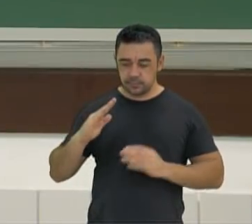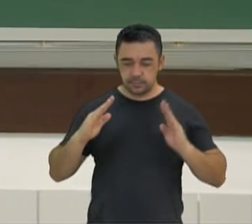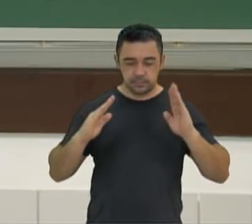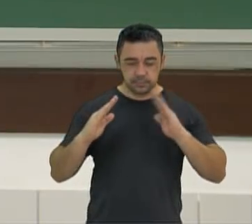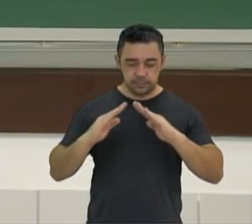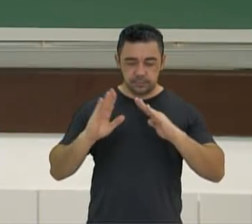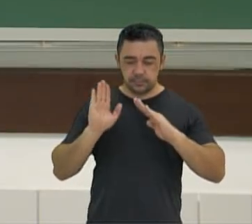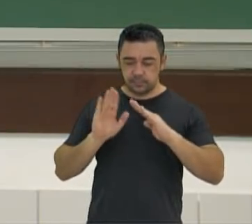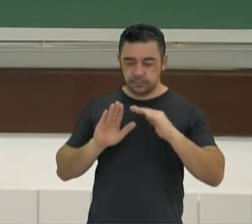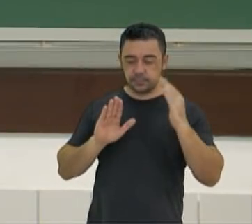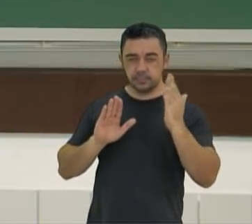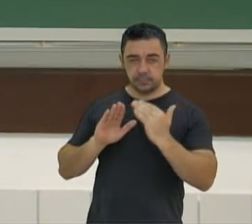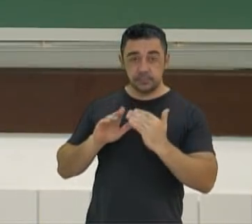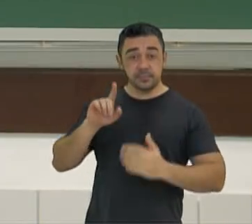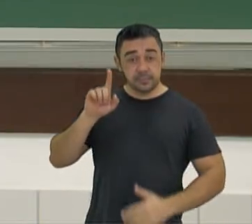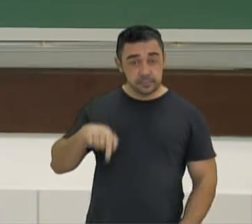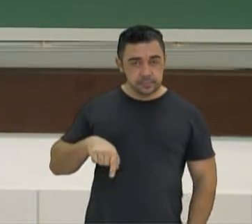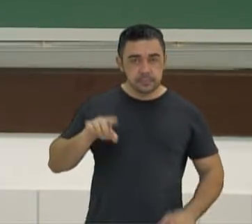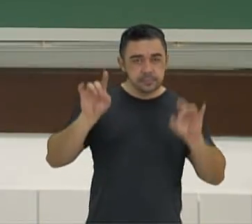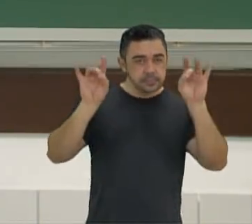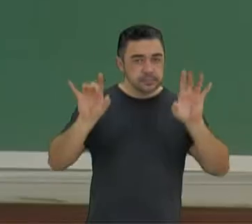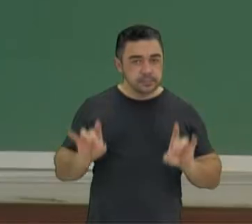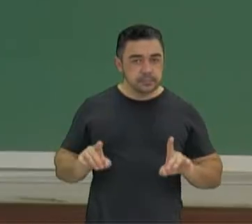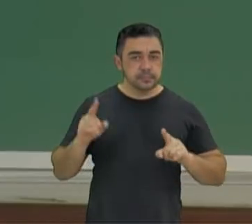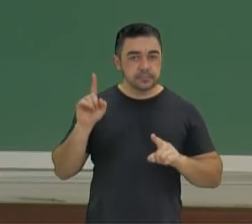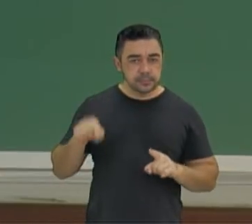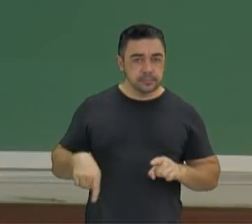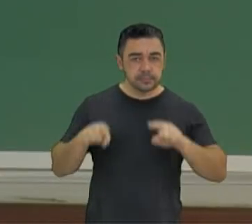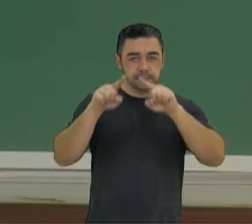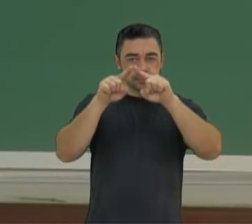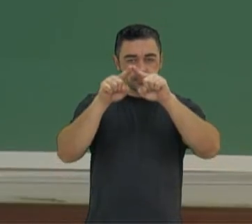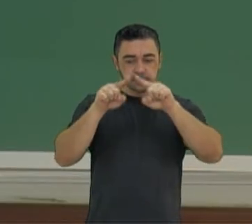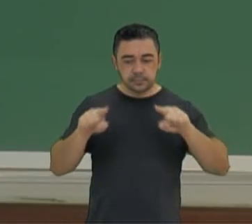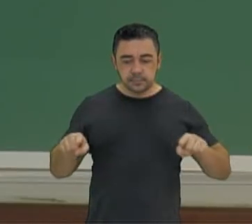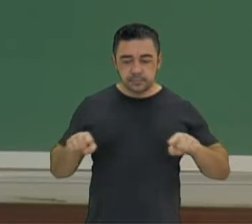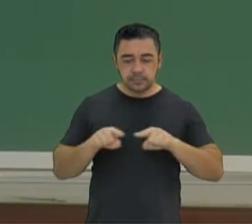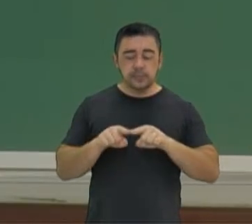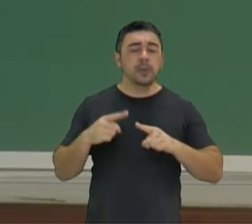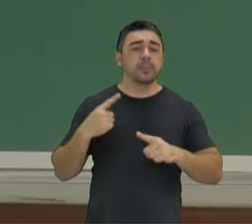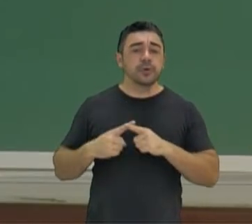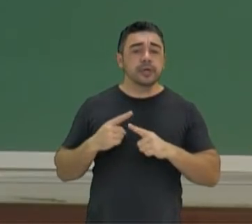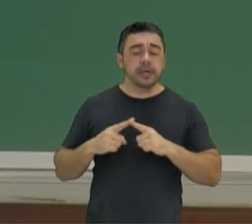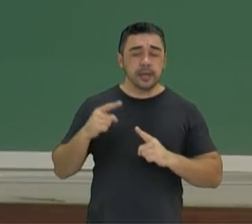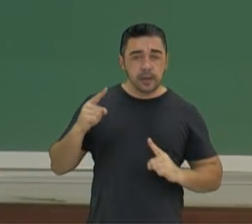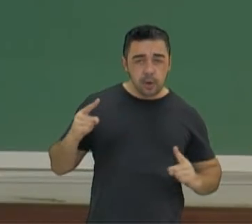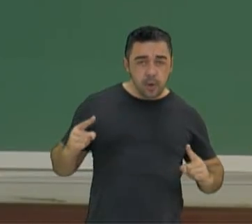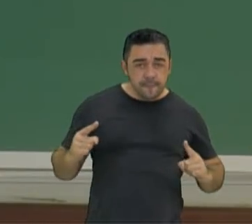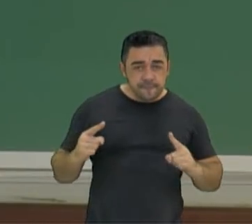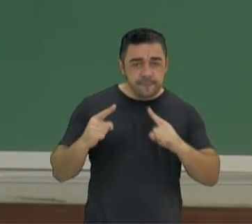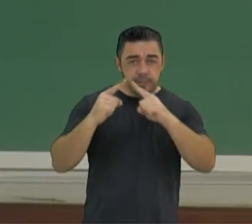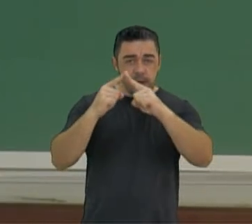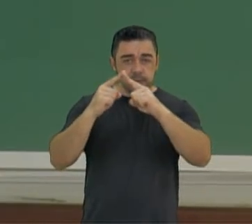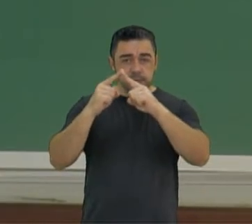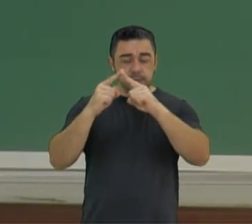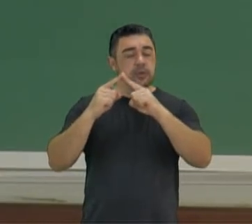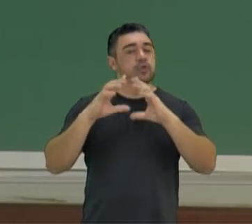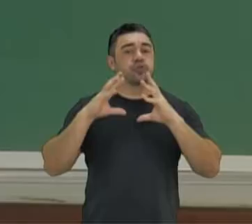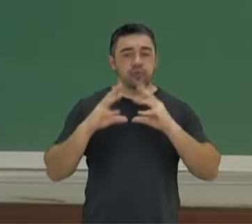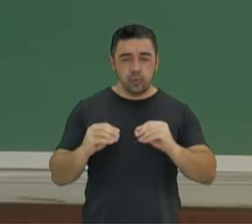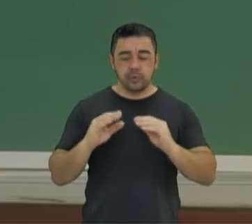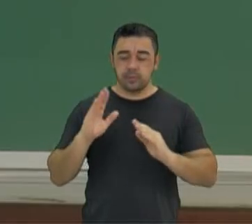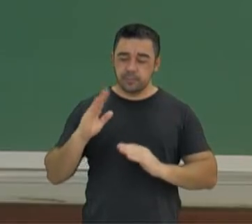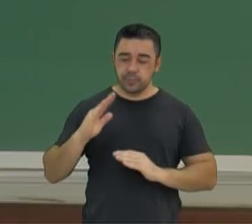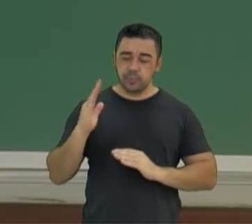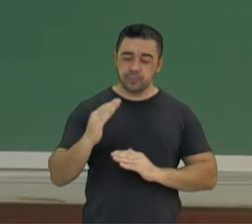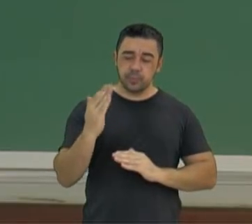que são triângulos. Por que são triângulos? Porque tem este vértice em comum. Então, para fechar esse vértice em comum aqui, acaba fazendo